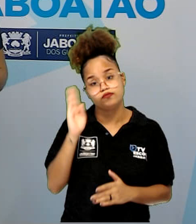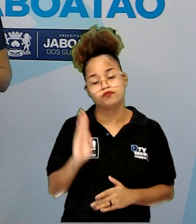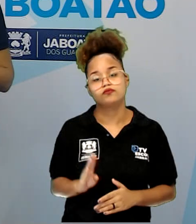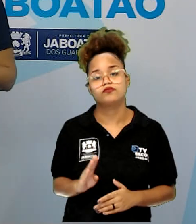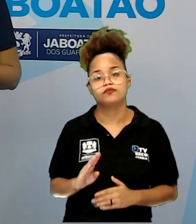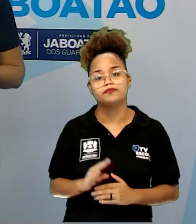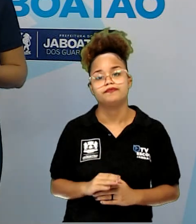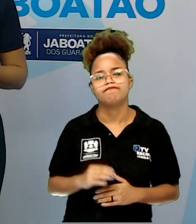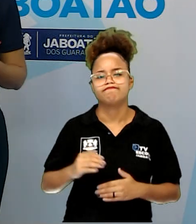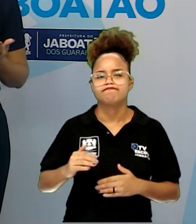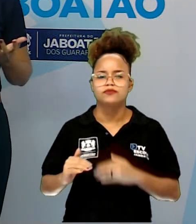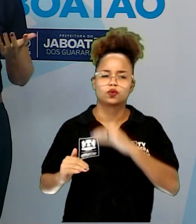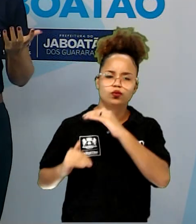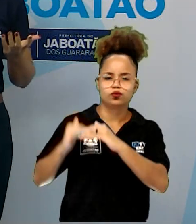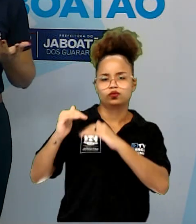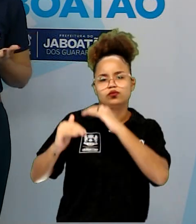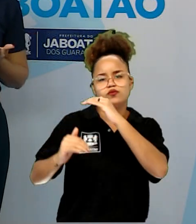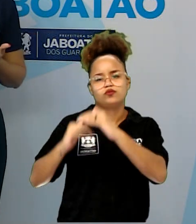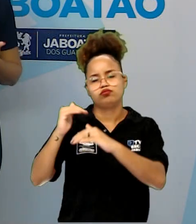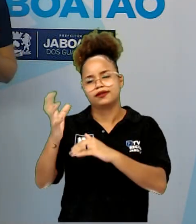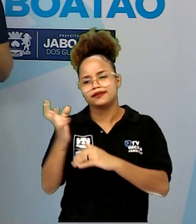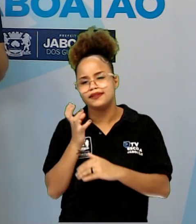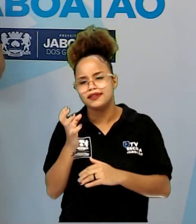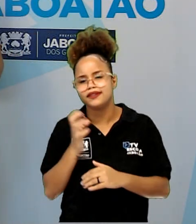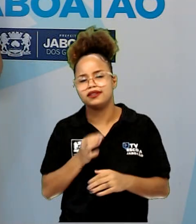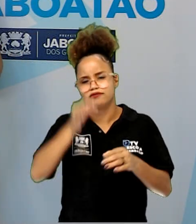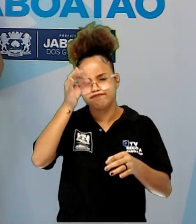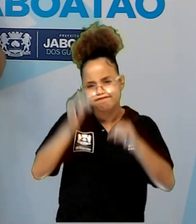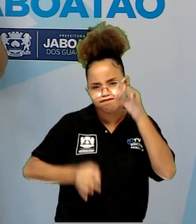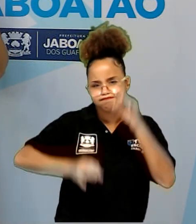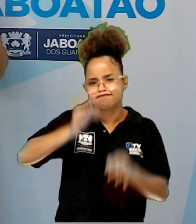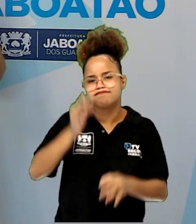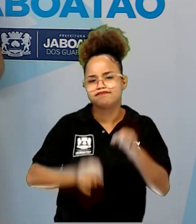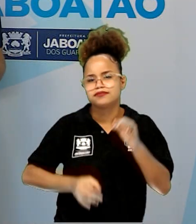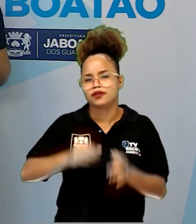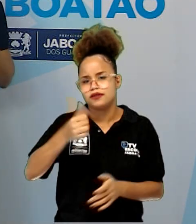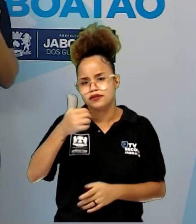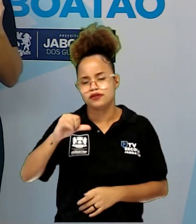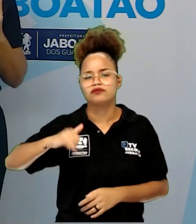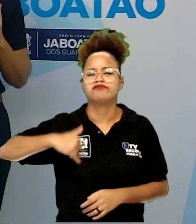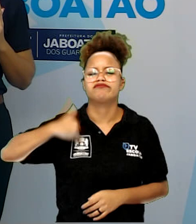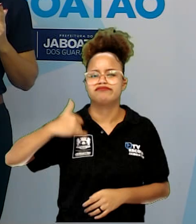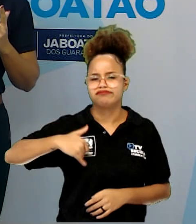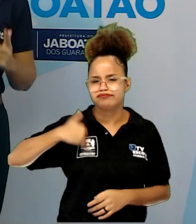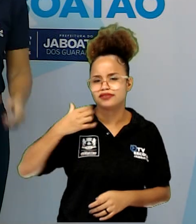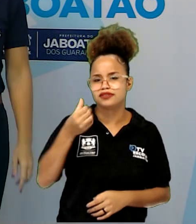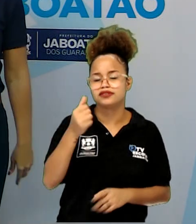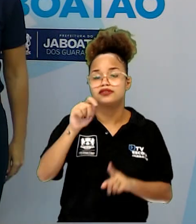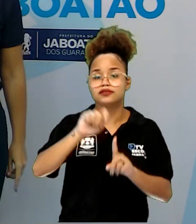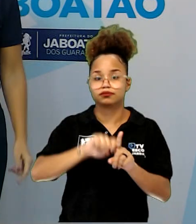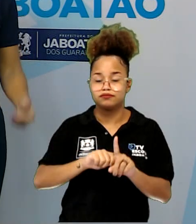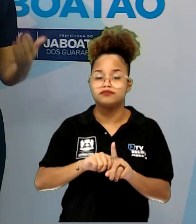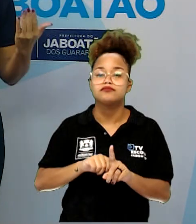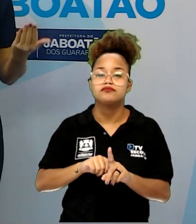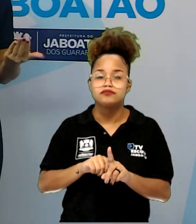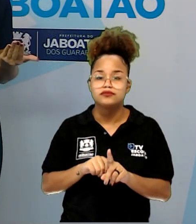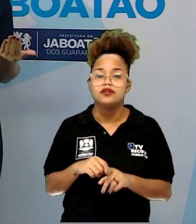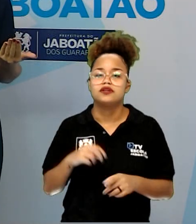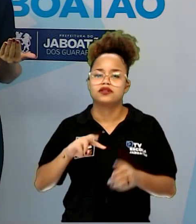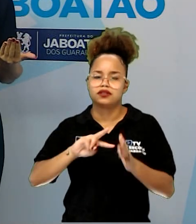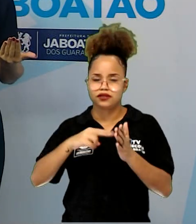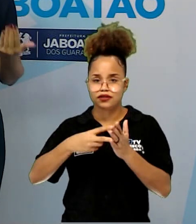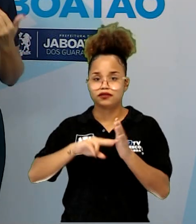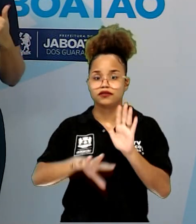sua trajetória em busca de justiça durante 19 anos e 6 meses faz dela um símbolo